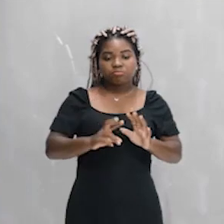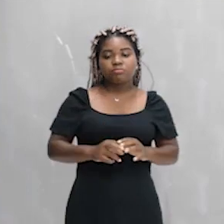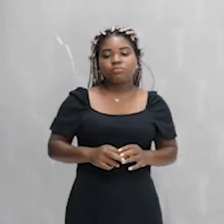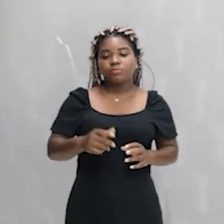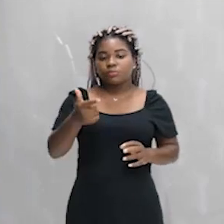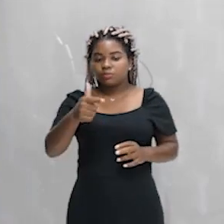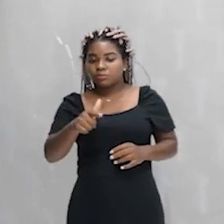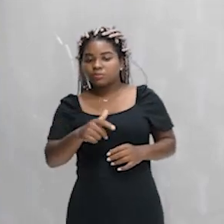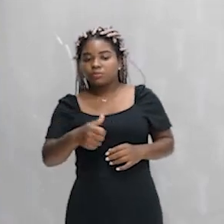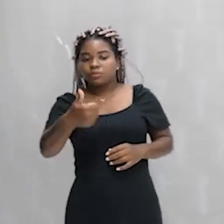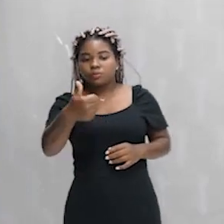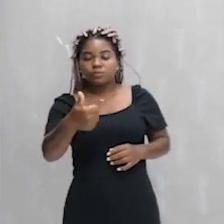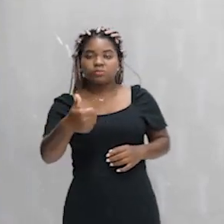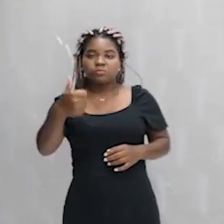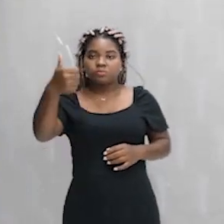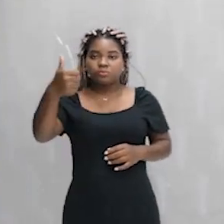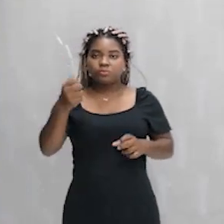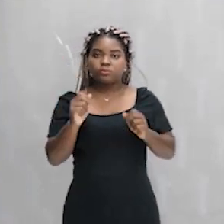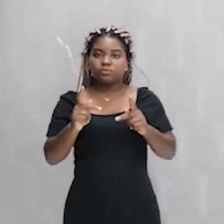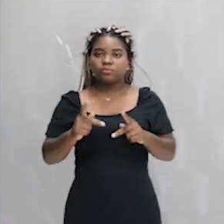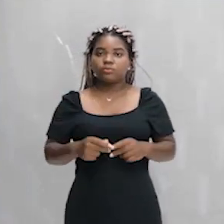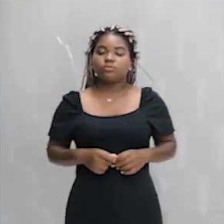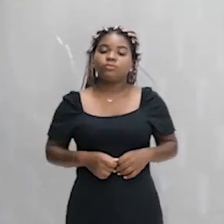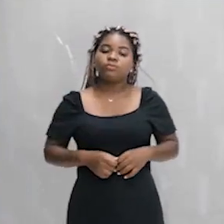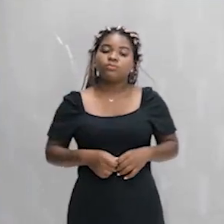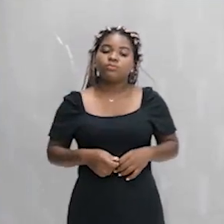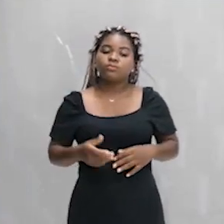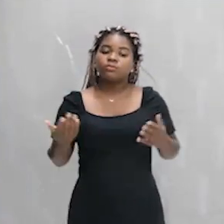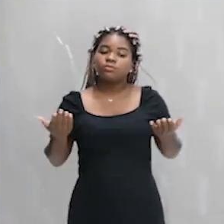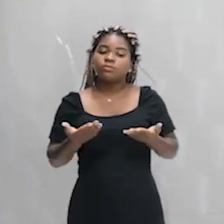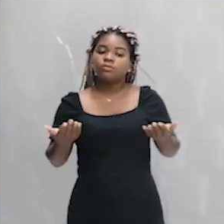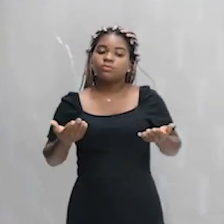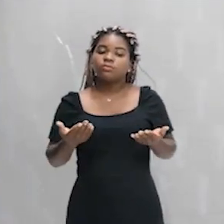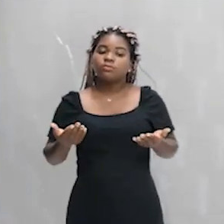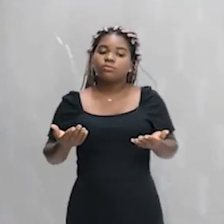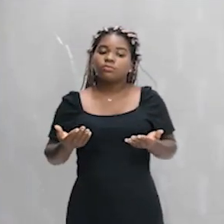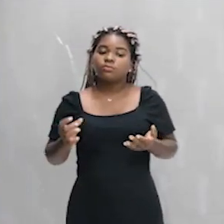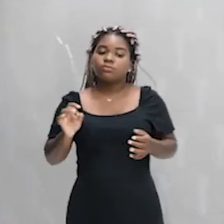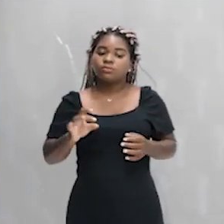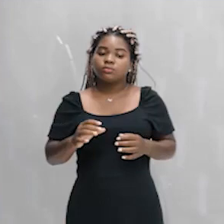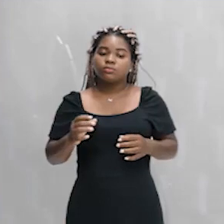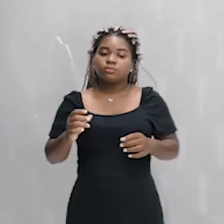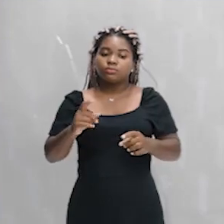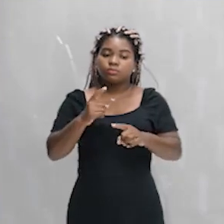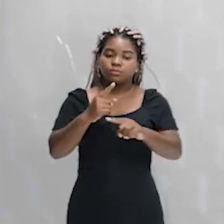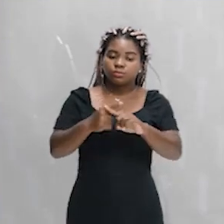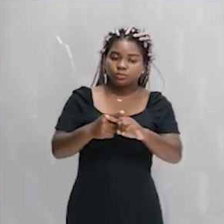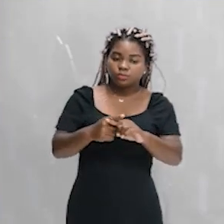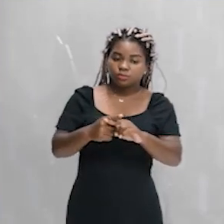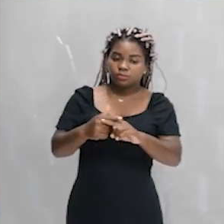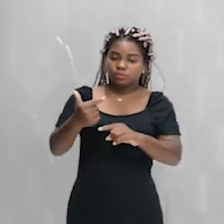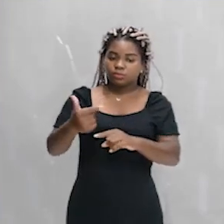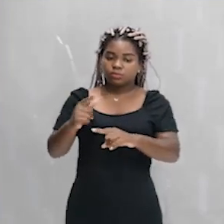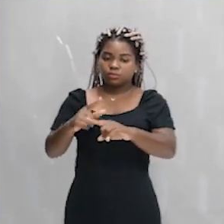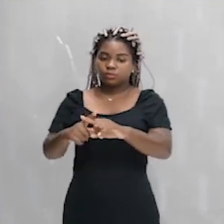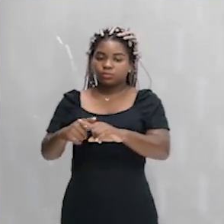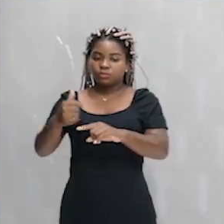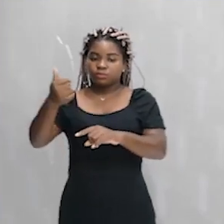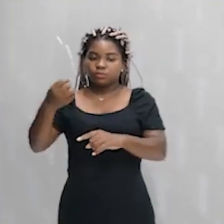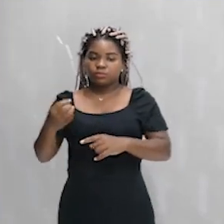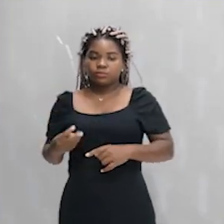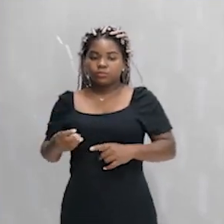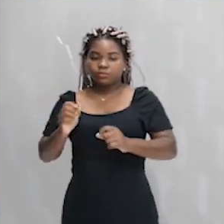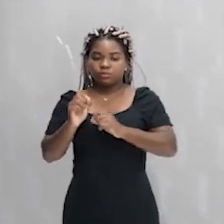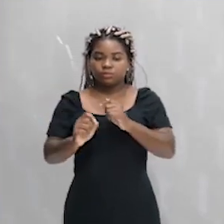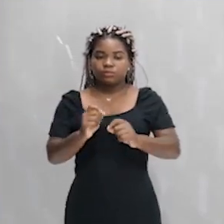1 no expoente, tá? Então, agora nos resta apenas fazer a multiplicação do número 2 pela fração 1/3.